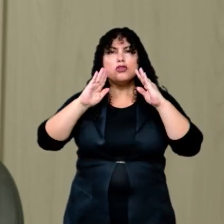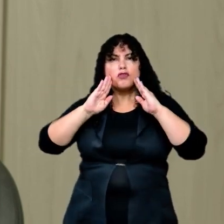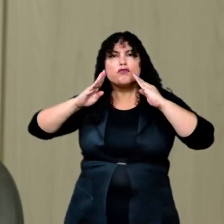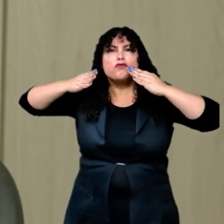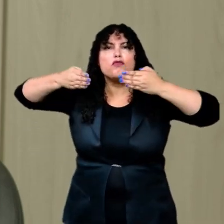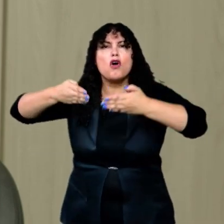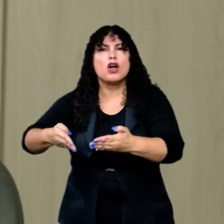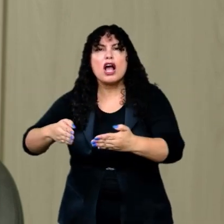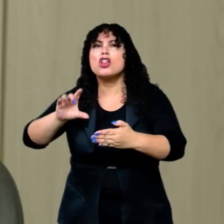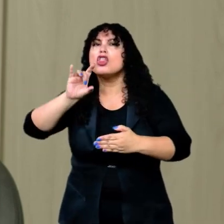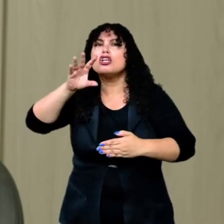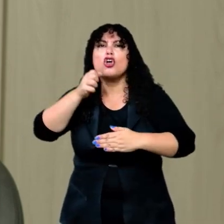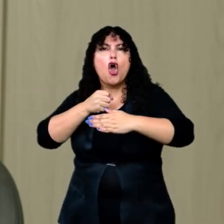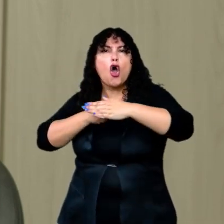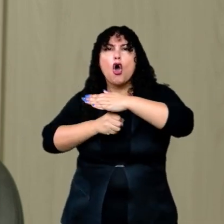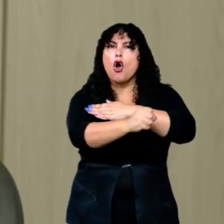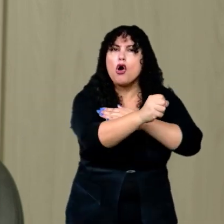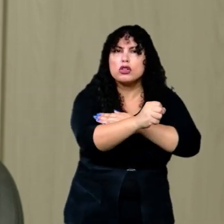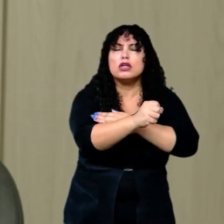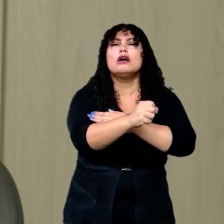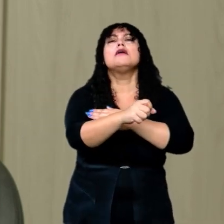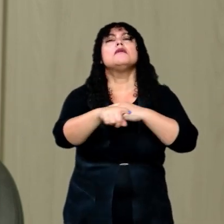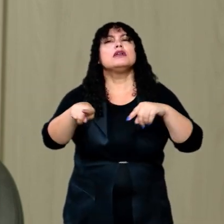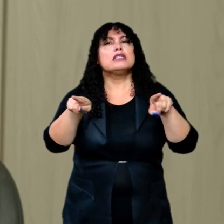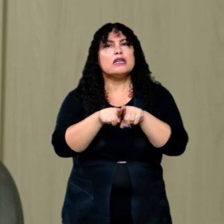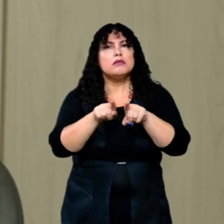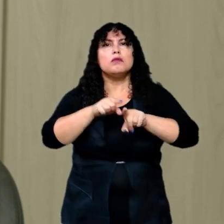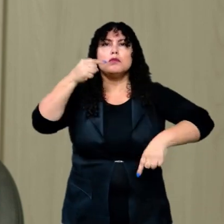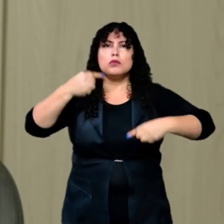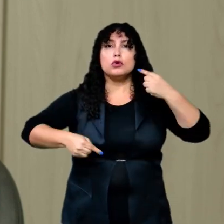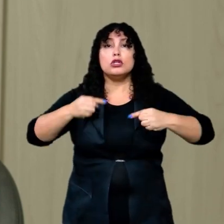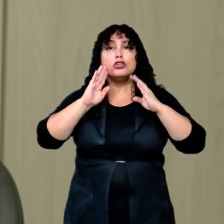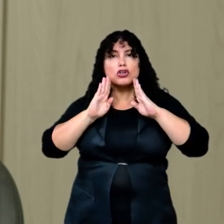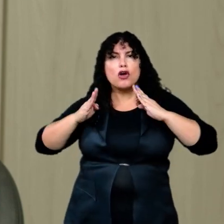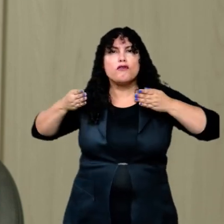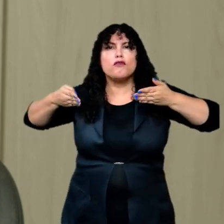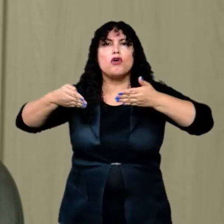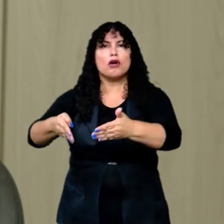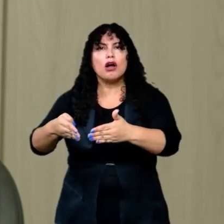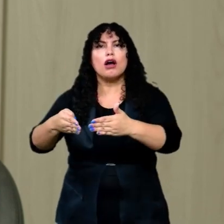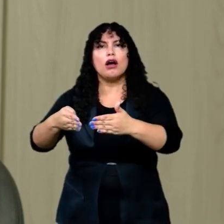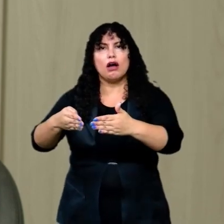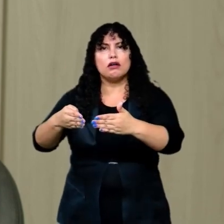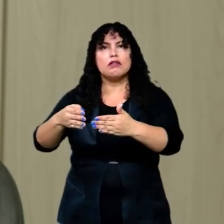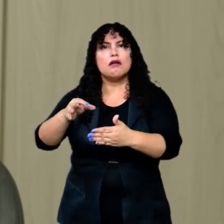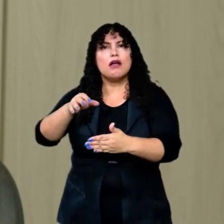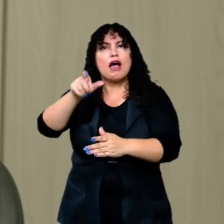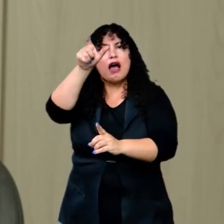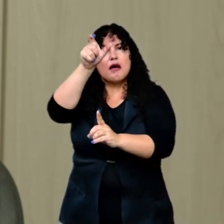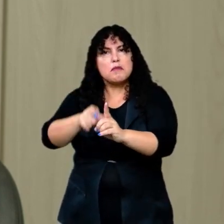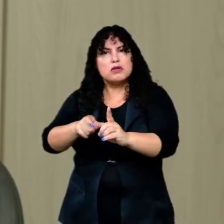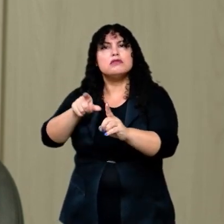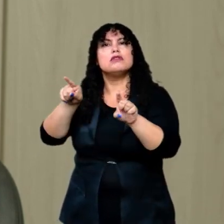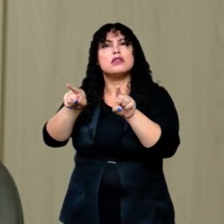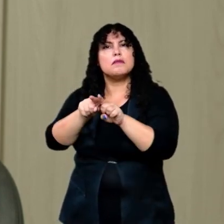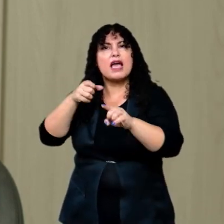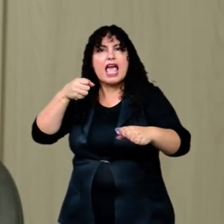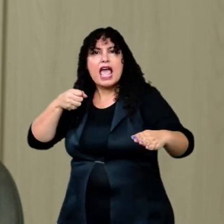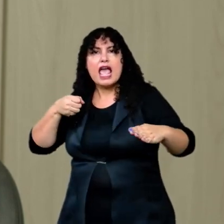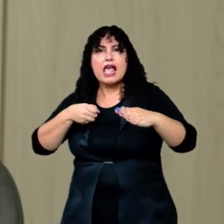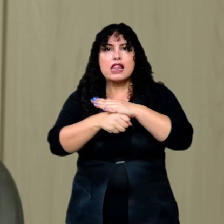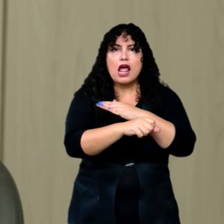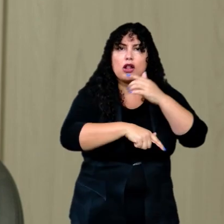não é só ter cota, mas uma política voltada para que realmente essa pessoa, além de entrar